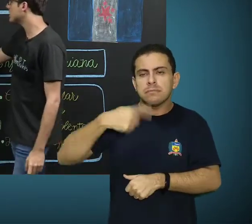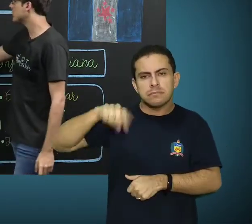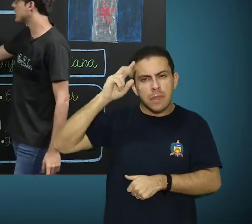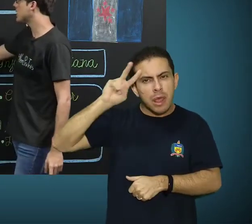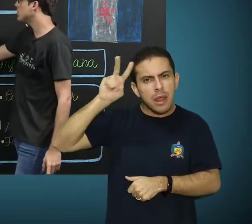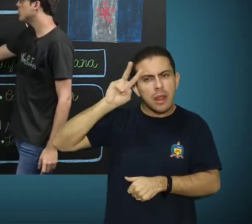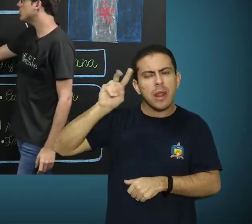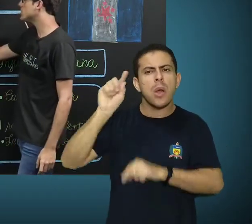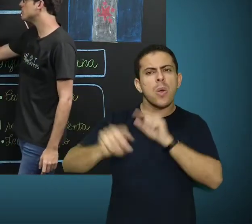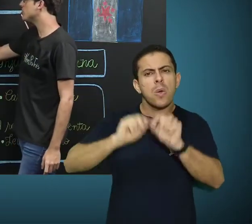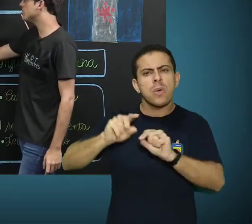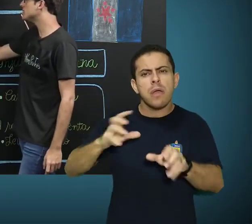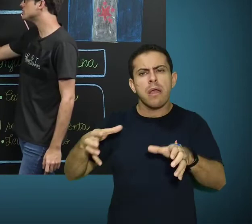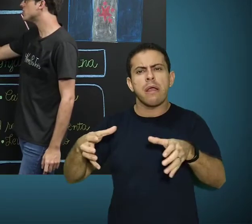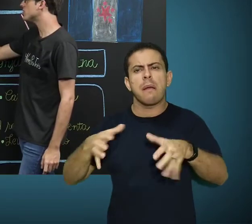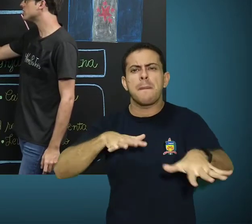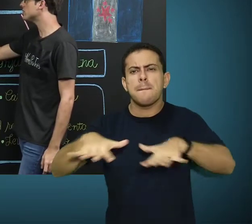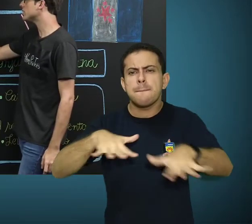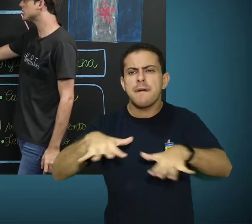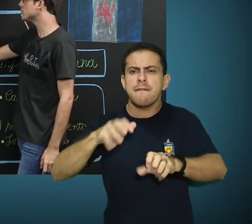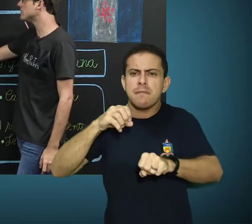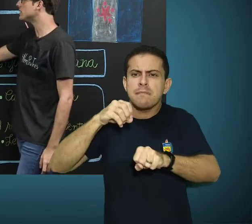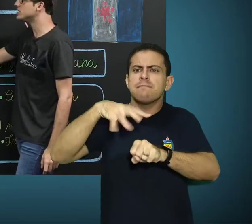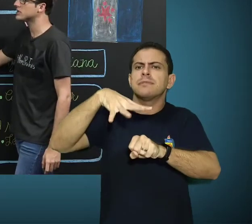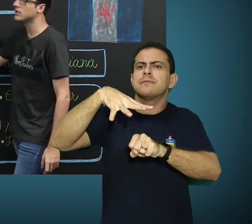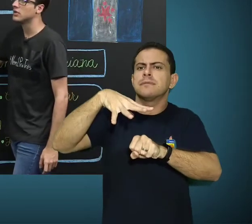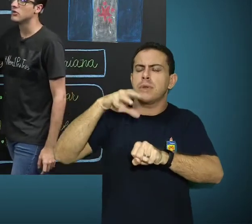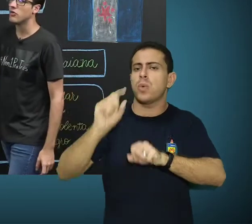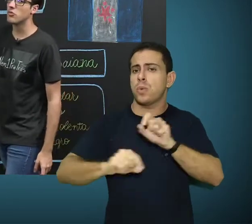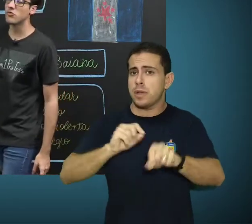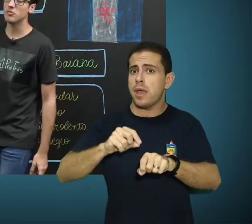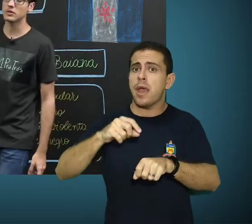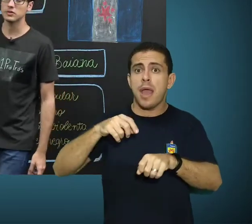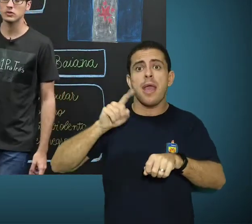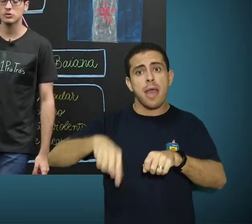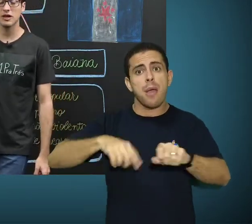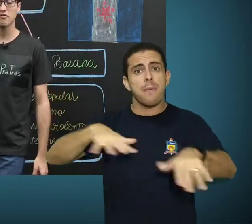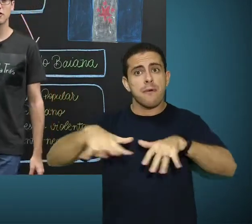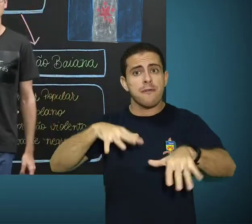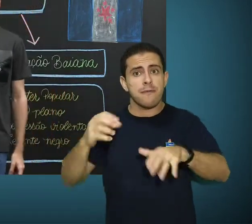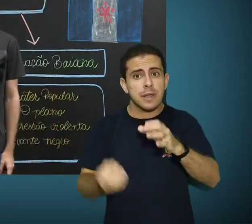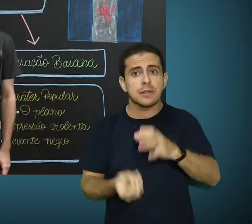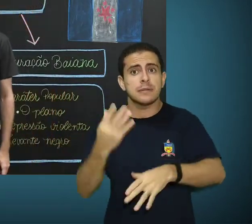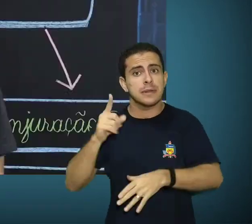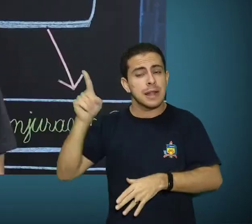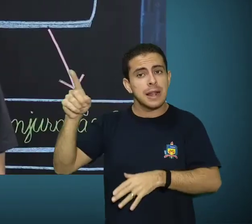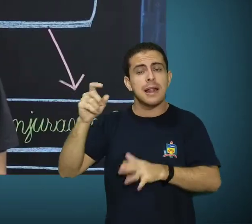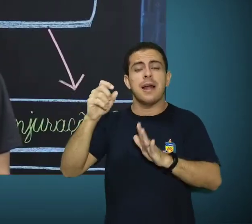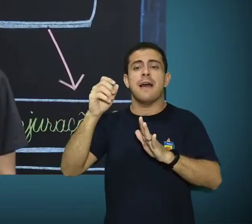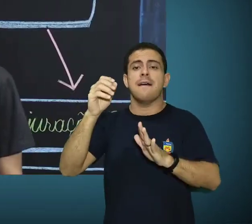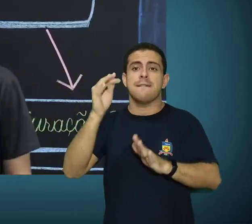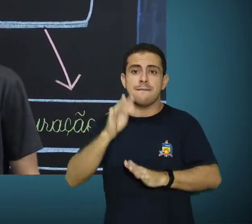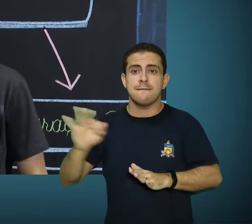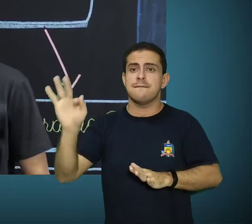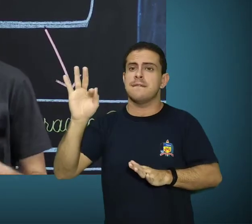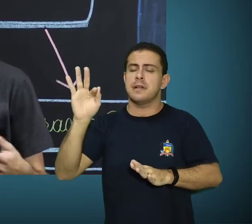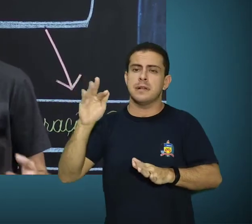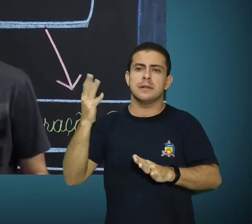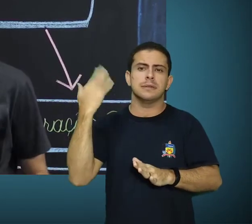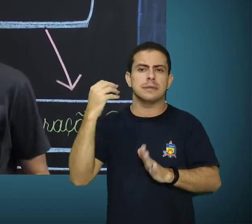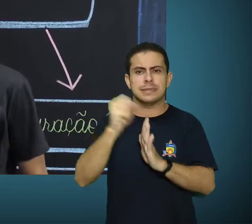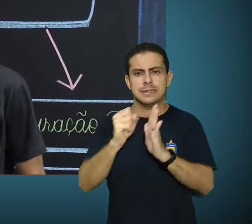pena a gente lembrar o que foi esse movimento iluminista. Foi um movimento que surgiu na França, no século XVIII, uma